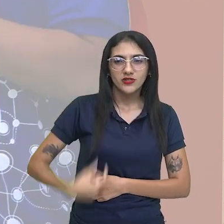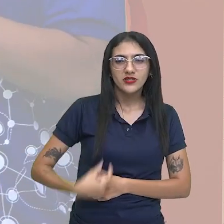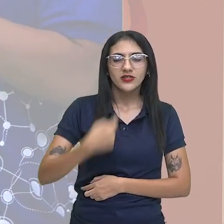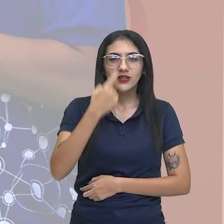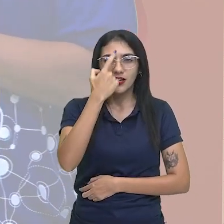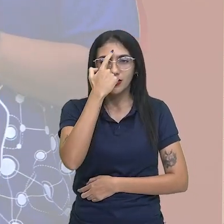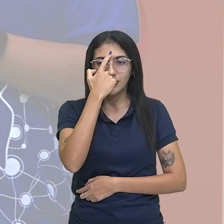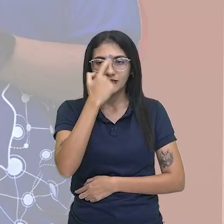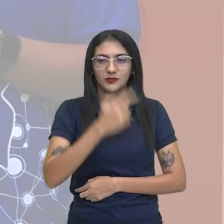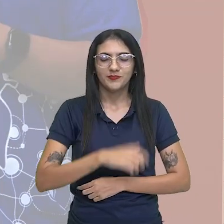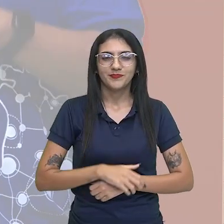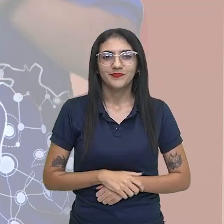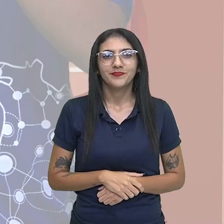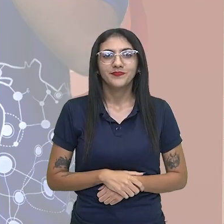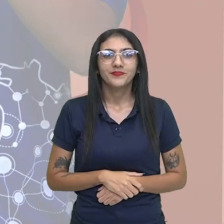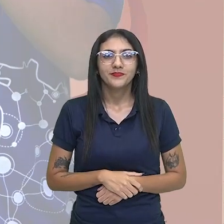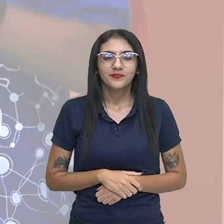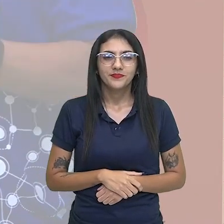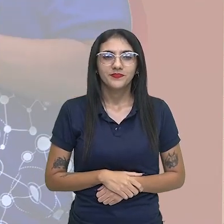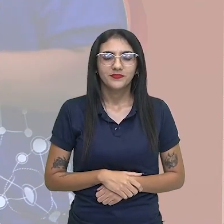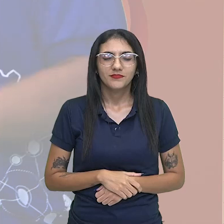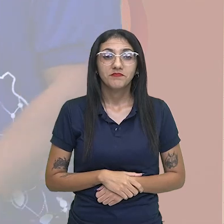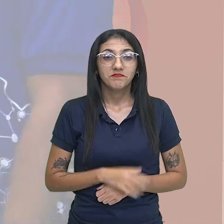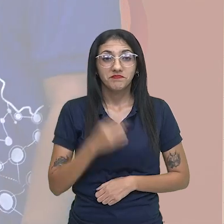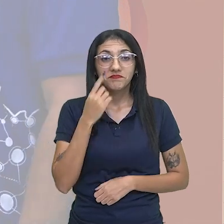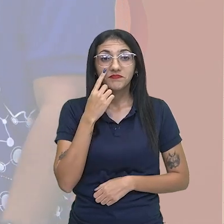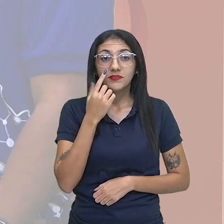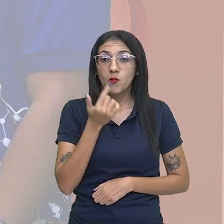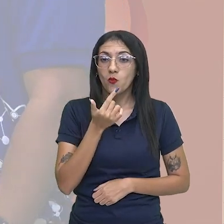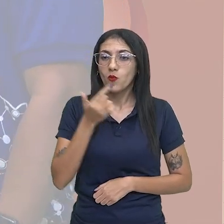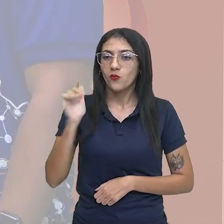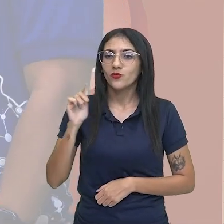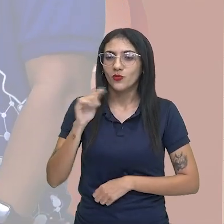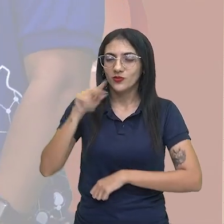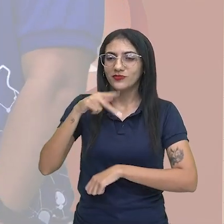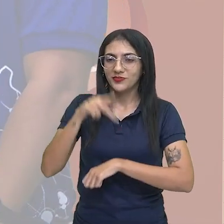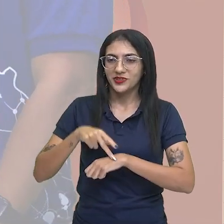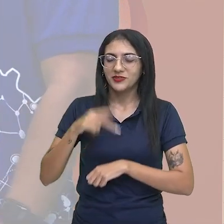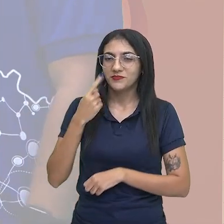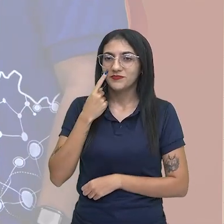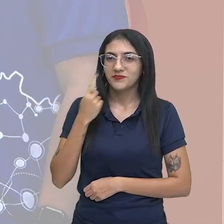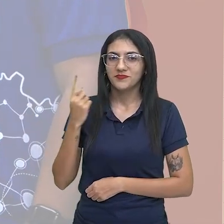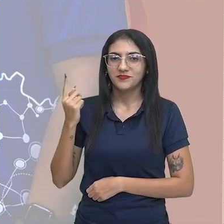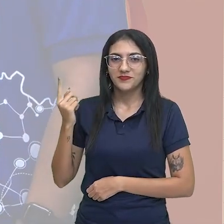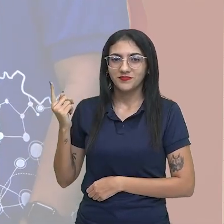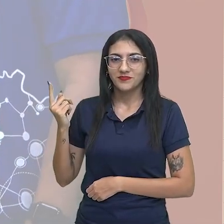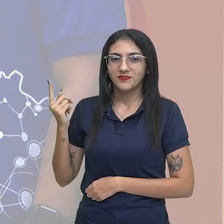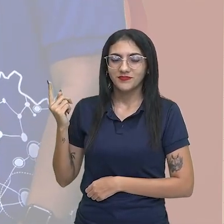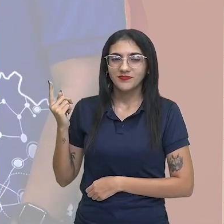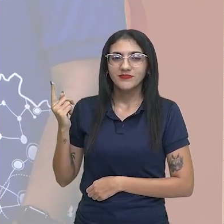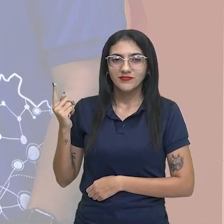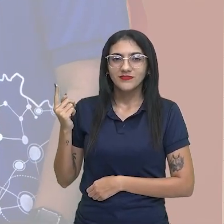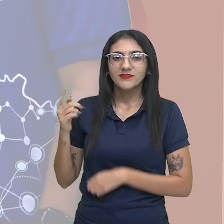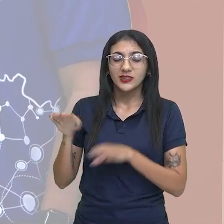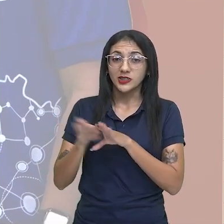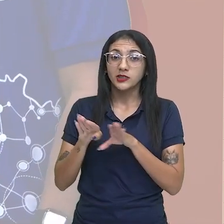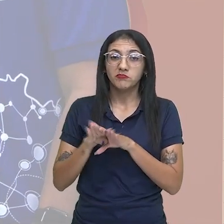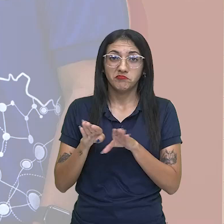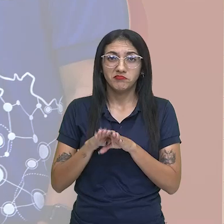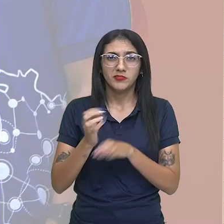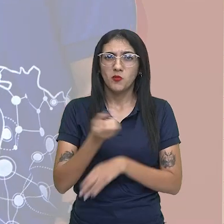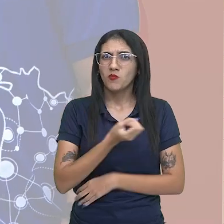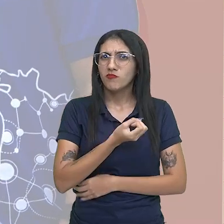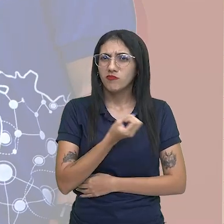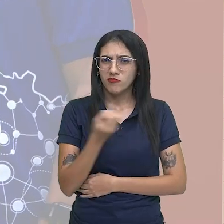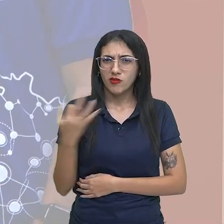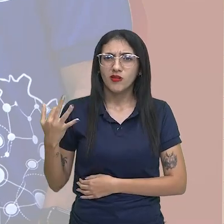a gente tem, como a gente vai ver na próxima tela, né, os outros 10 países aí, né, a gente tem ali outros países com uma quantidade grande de pessoas